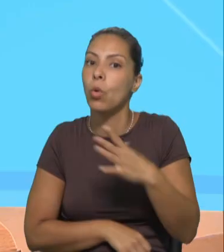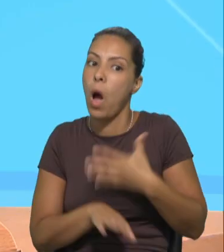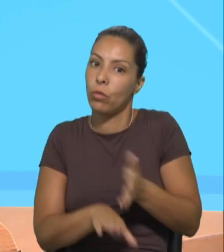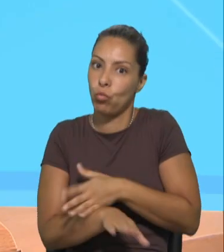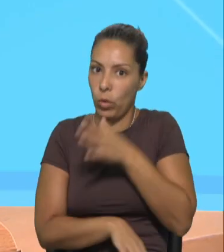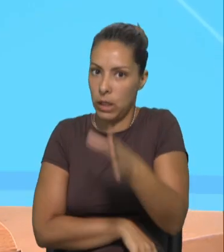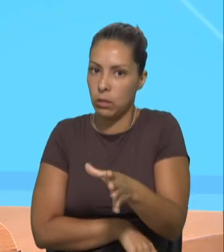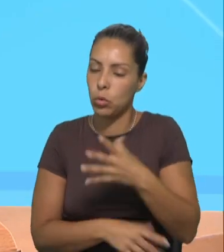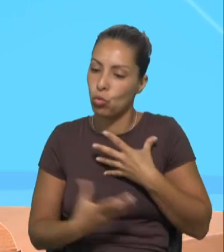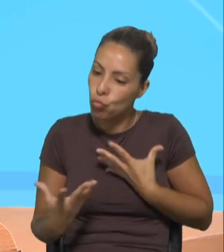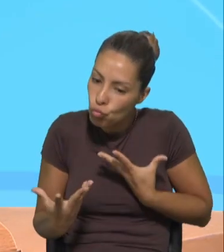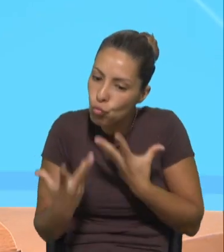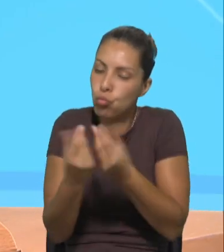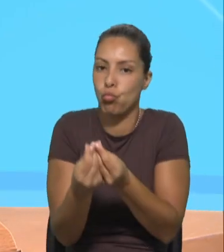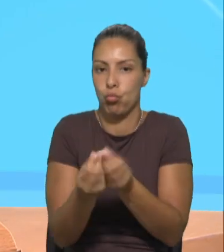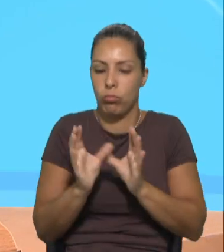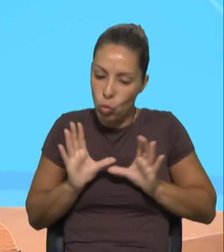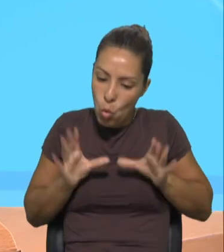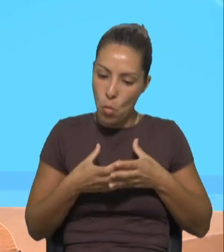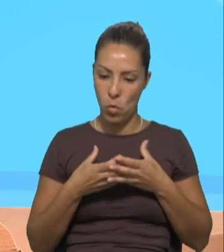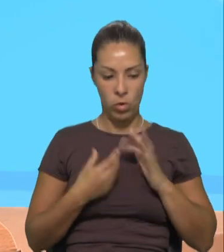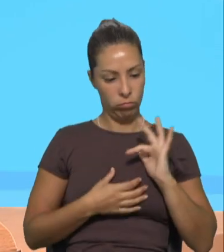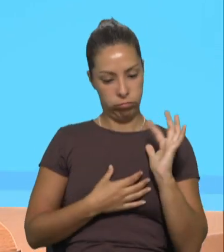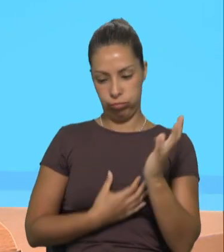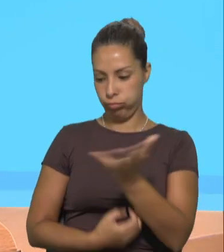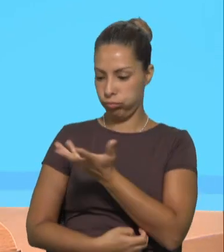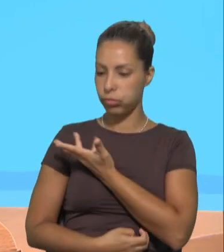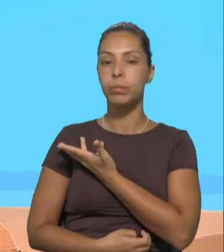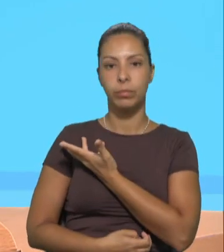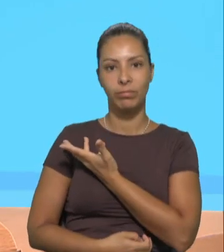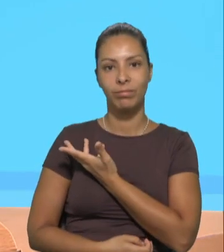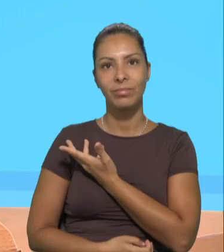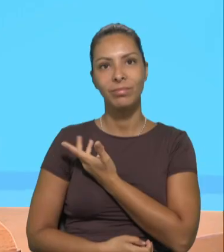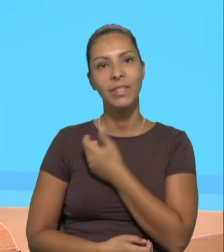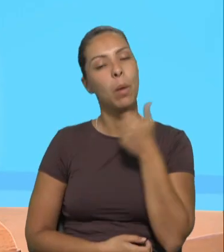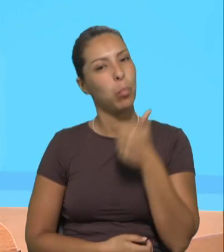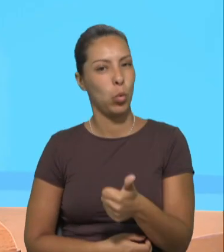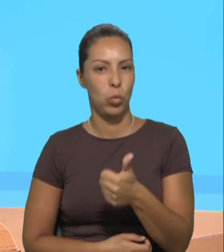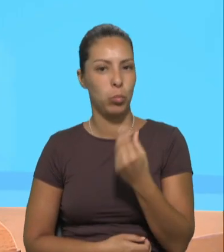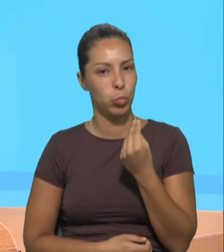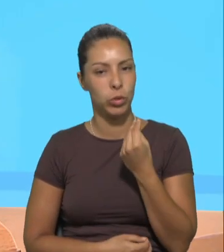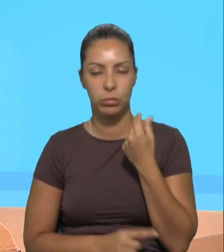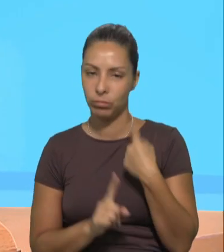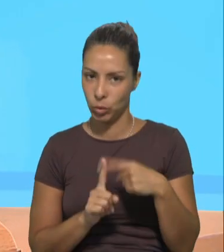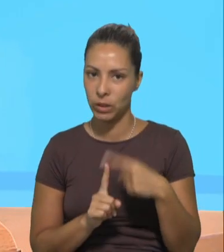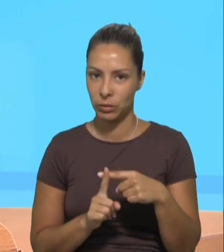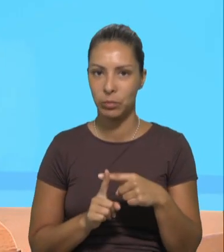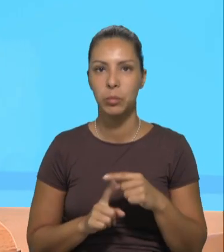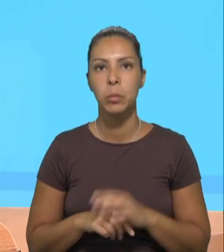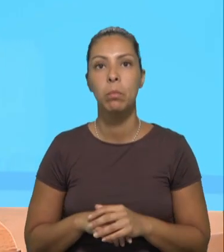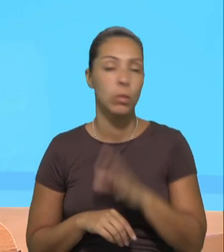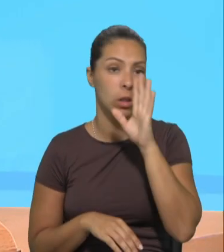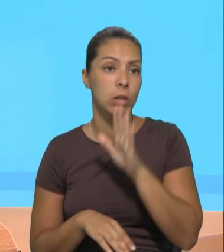em conjunto, juntos e construir juntos, acho que é absolutamente fundamental. E se não podemos sair para